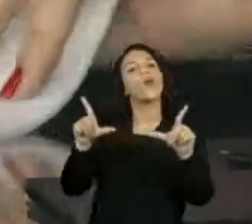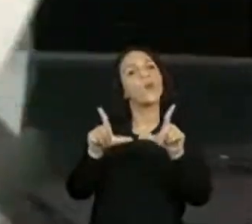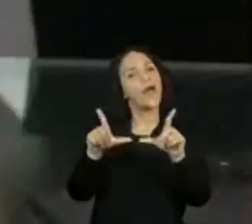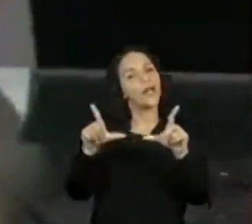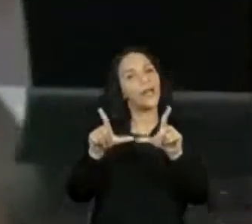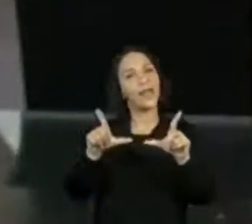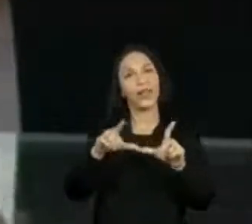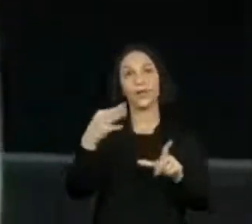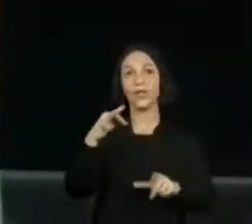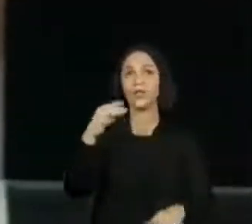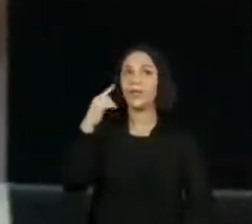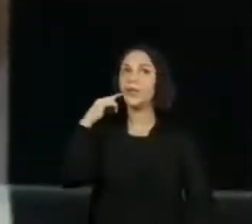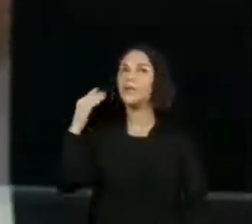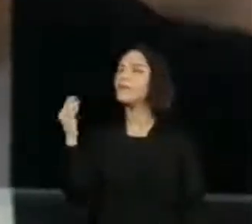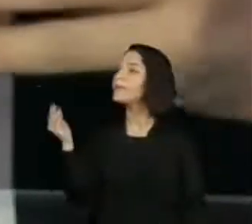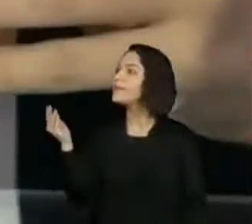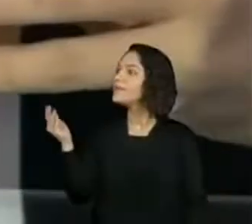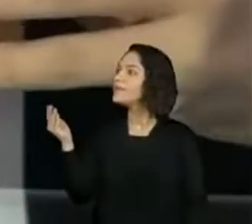Isso mesmo, olha lá.